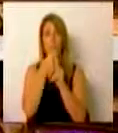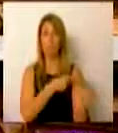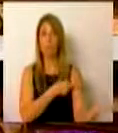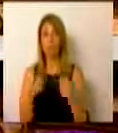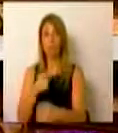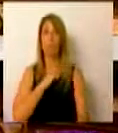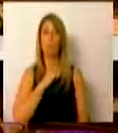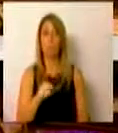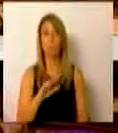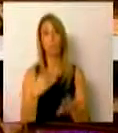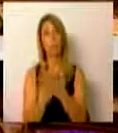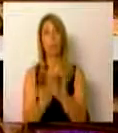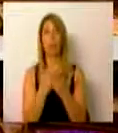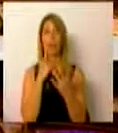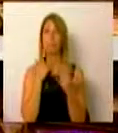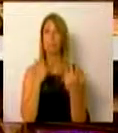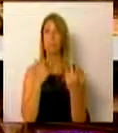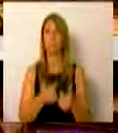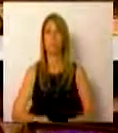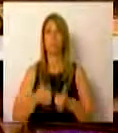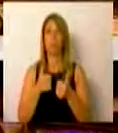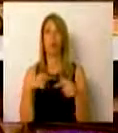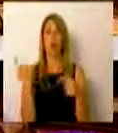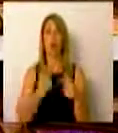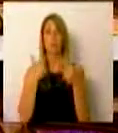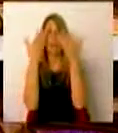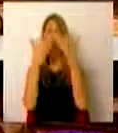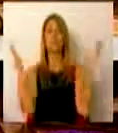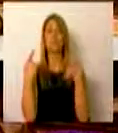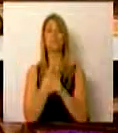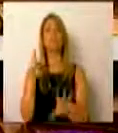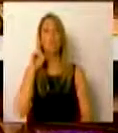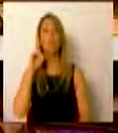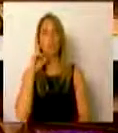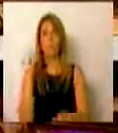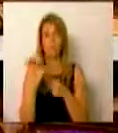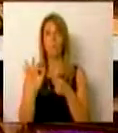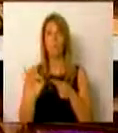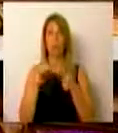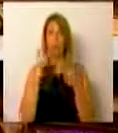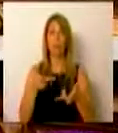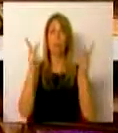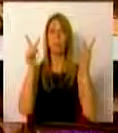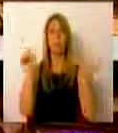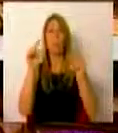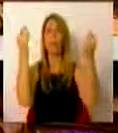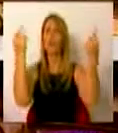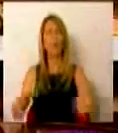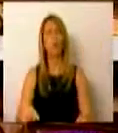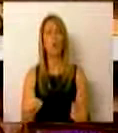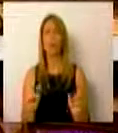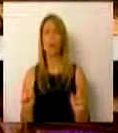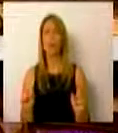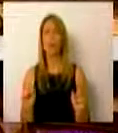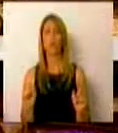para a saúde das nossas democracias. Porque a segurança é um fator de liberdade e é não apenas na interpretação óbvia de que